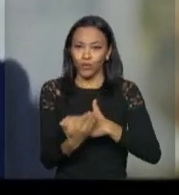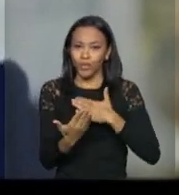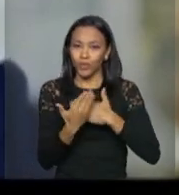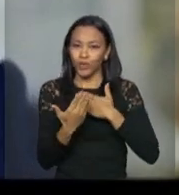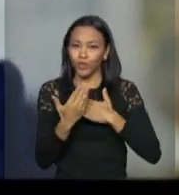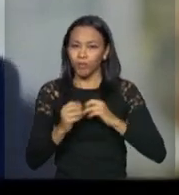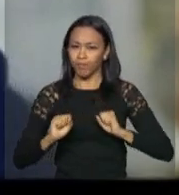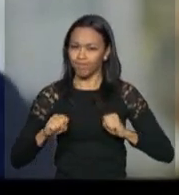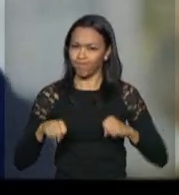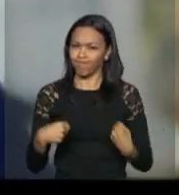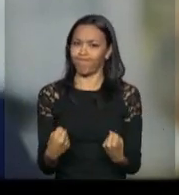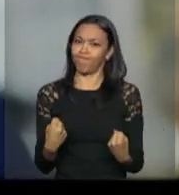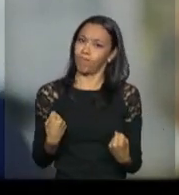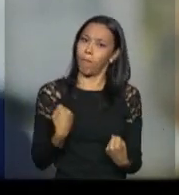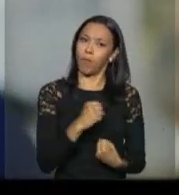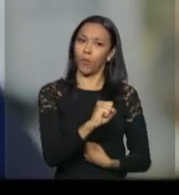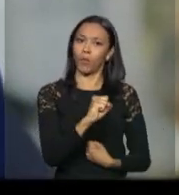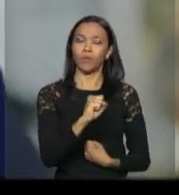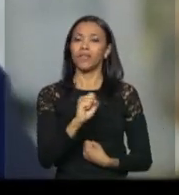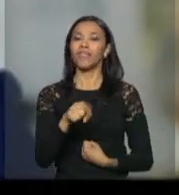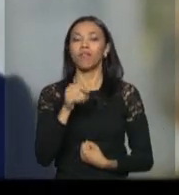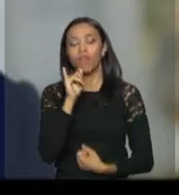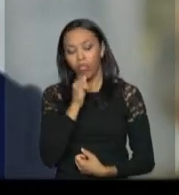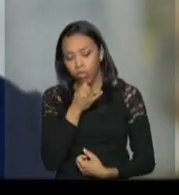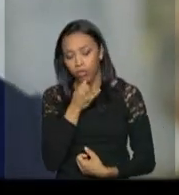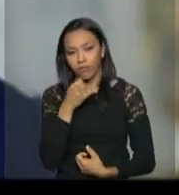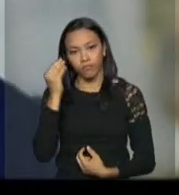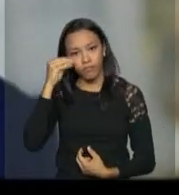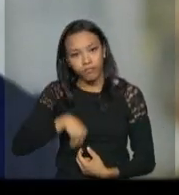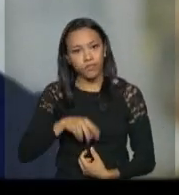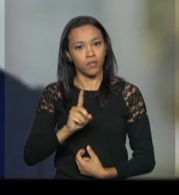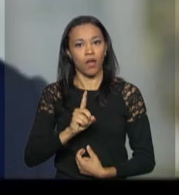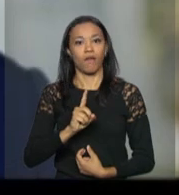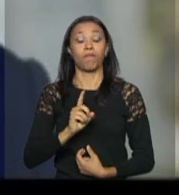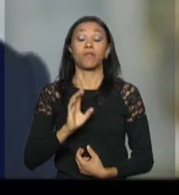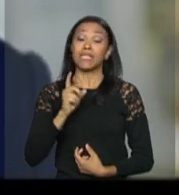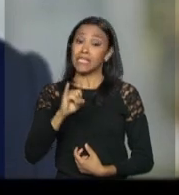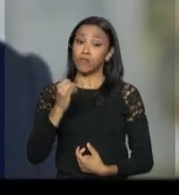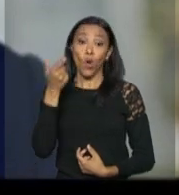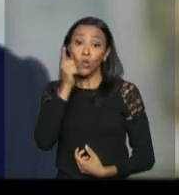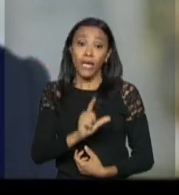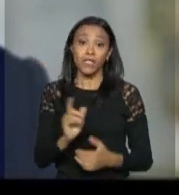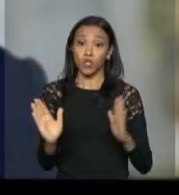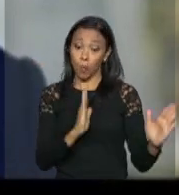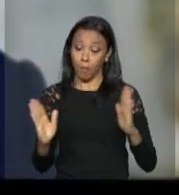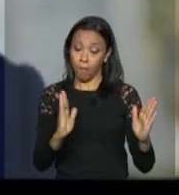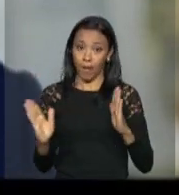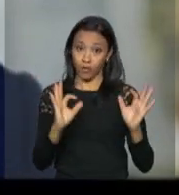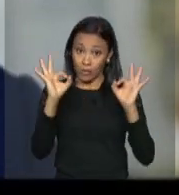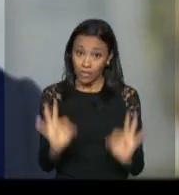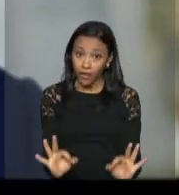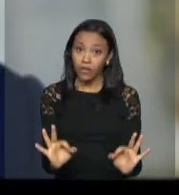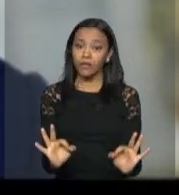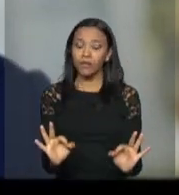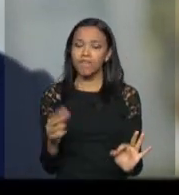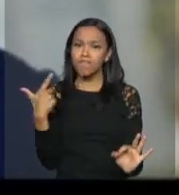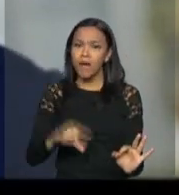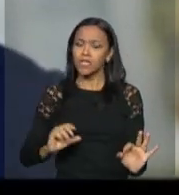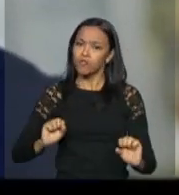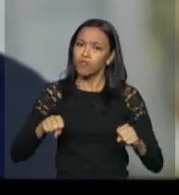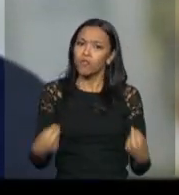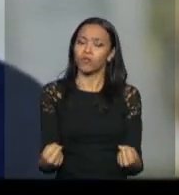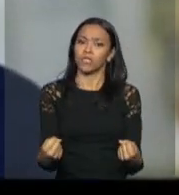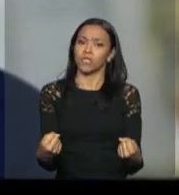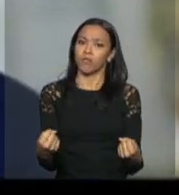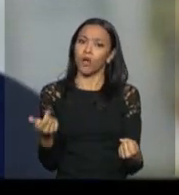de desânimo. Se nem tudo ocorre no tempo previsto e desejado, isso é motivo para acumular mais forças,